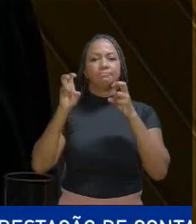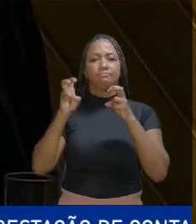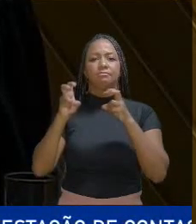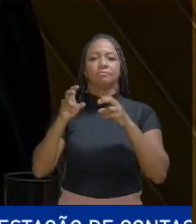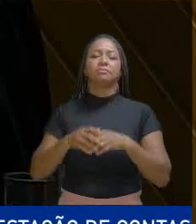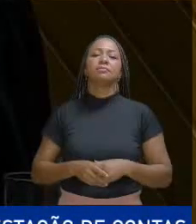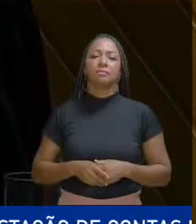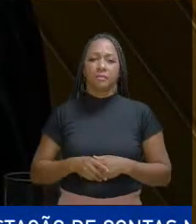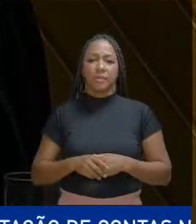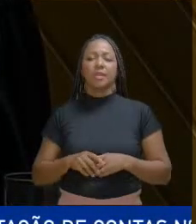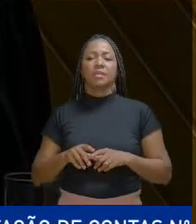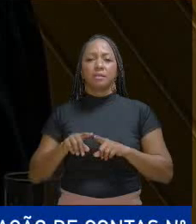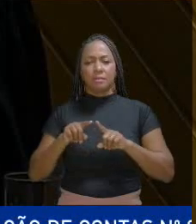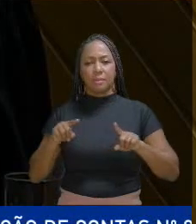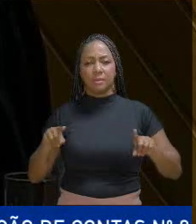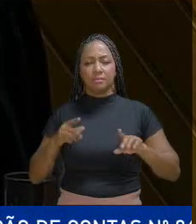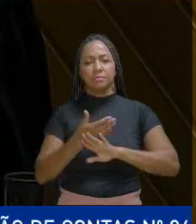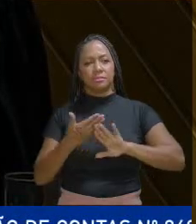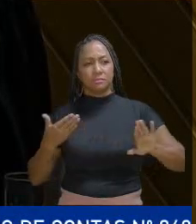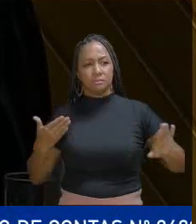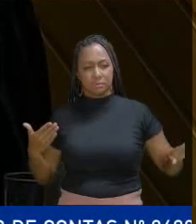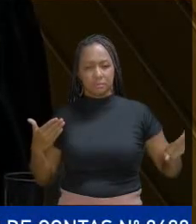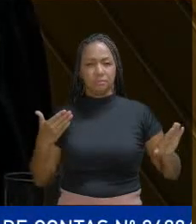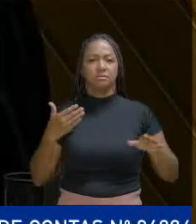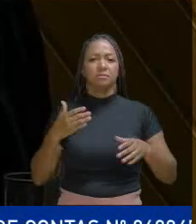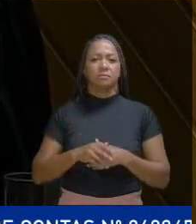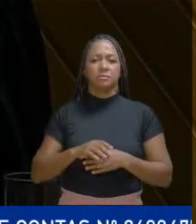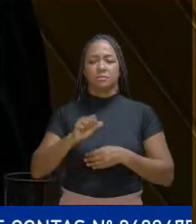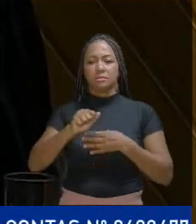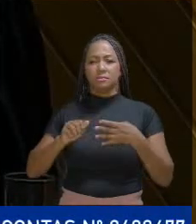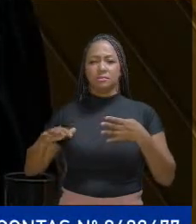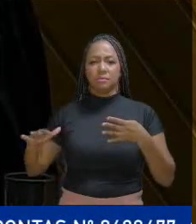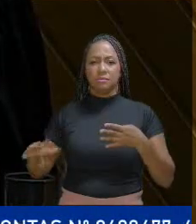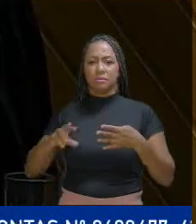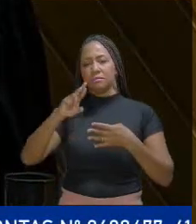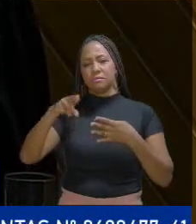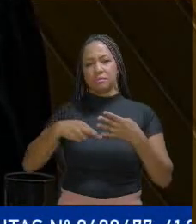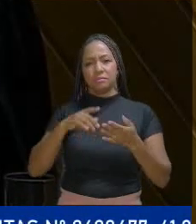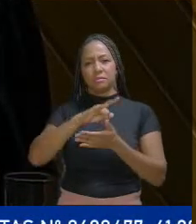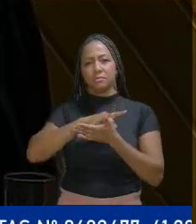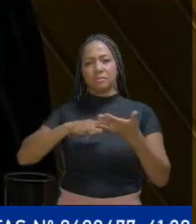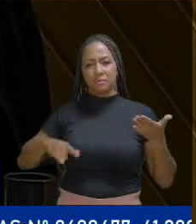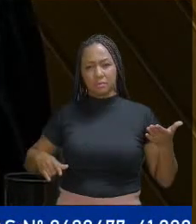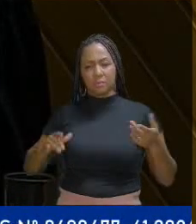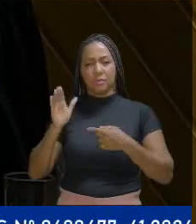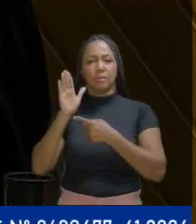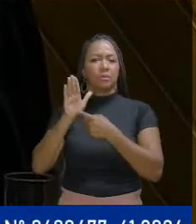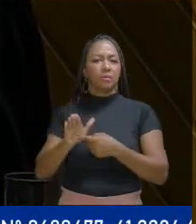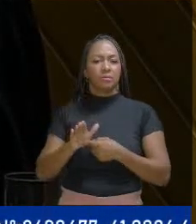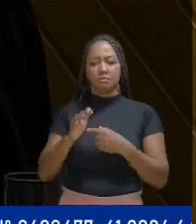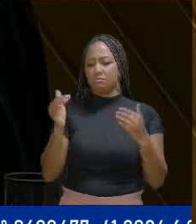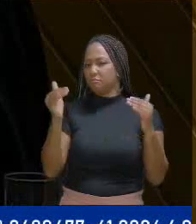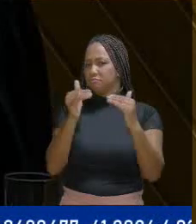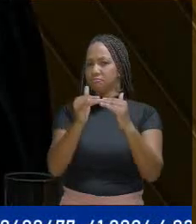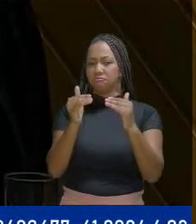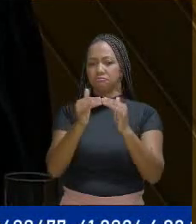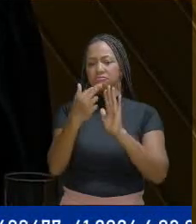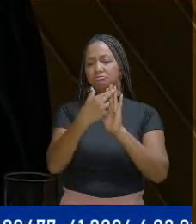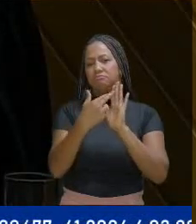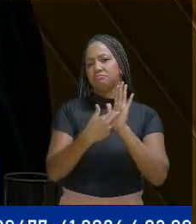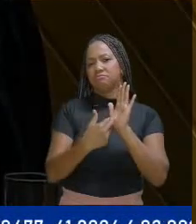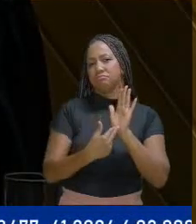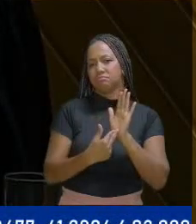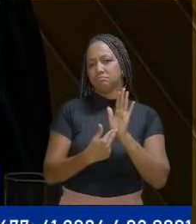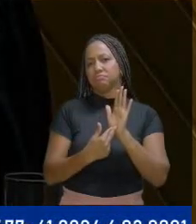presentes autos. Ademais, afasta a jurisprudência invocada no recurso, uma vez que o documento fiscal apresentado não atende ao requisito